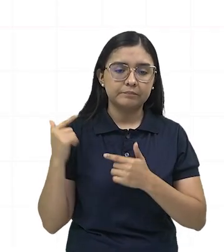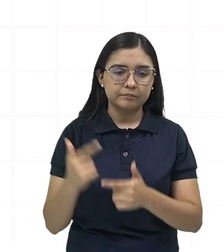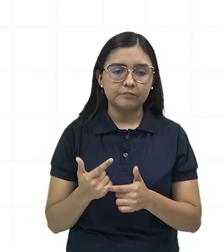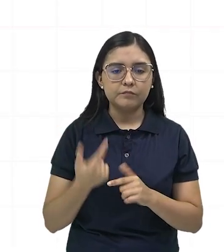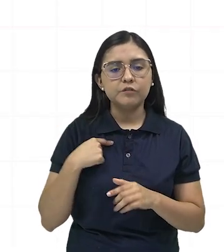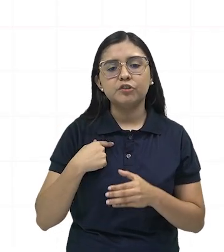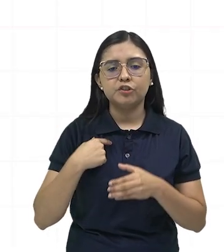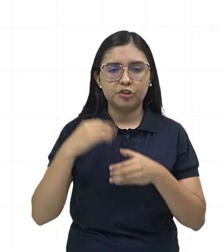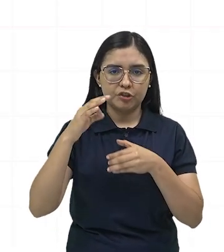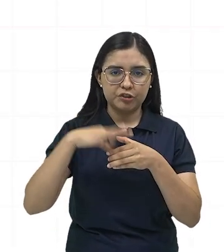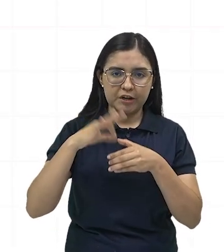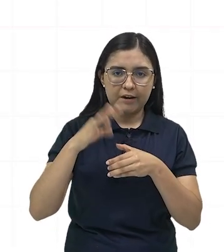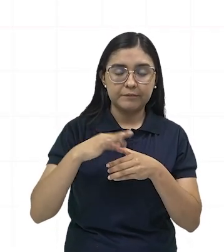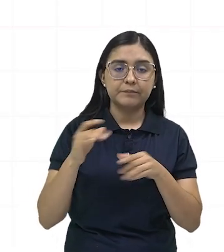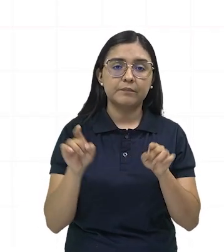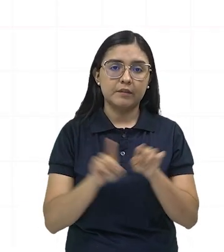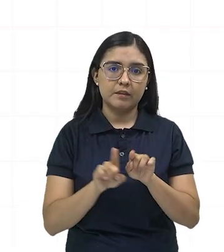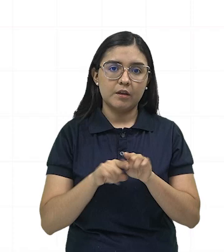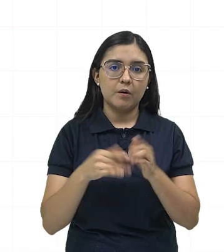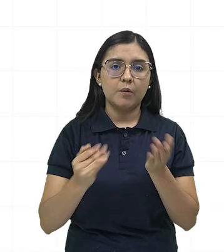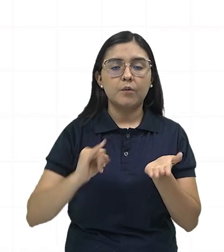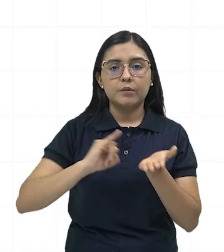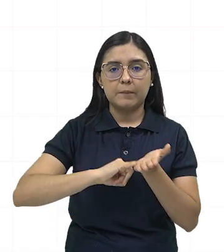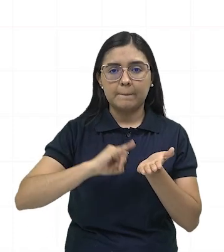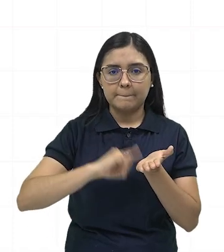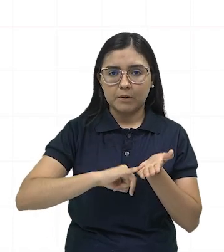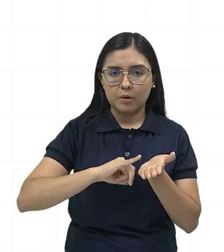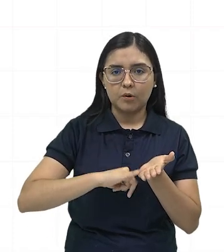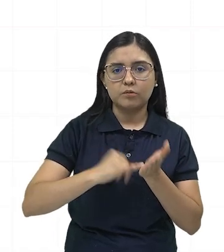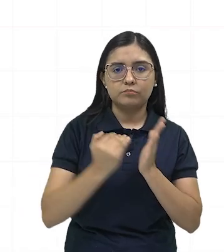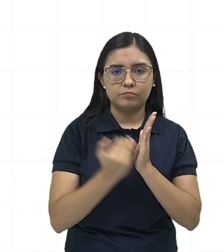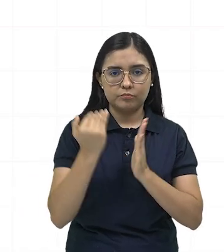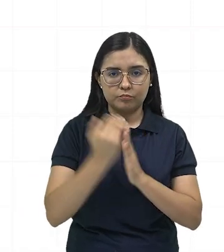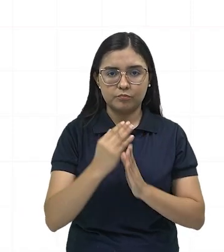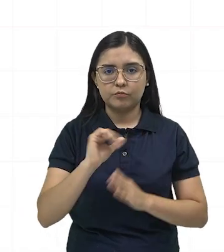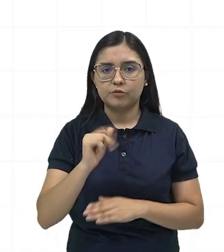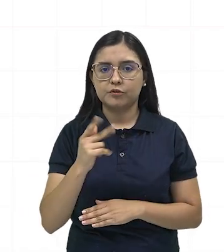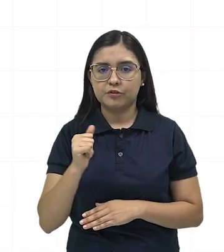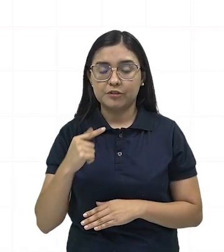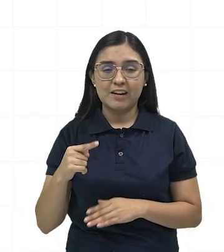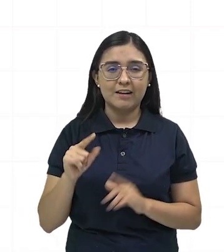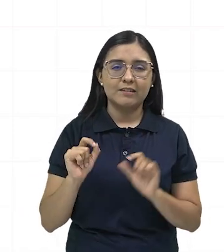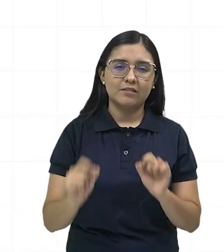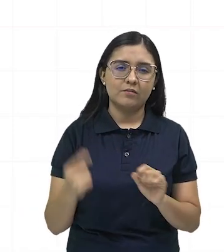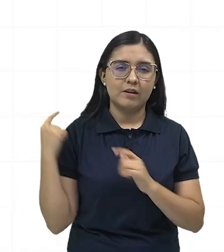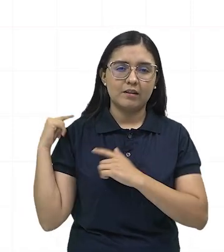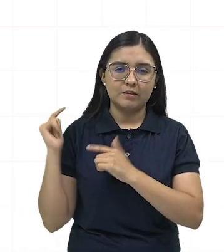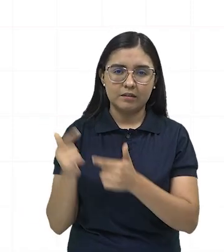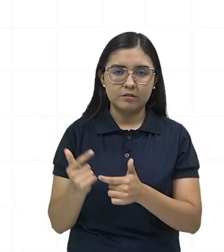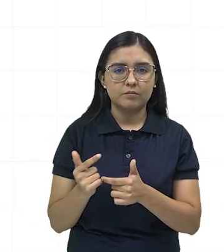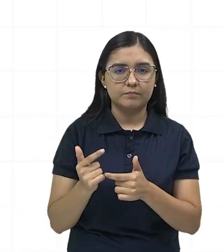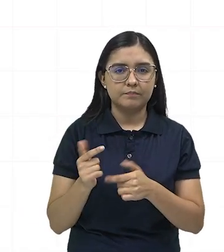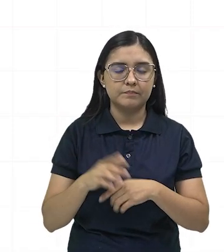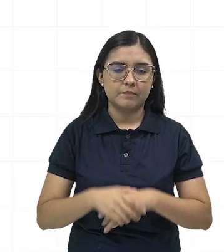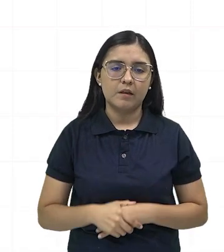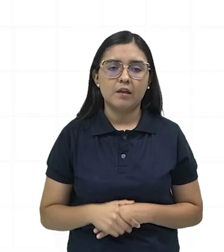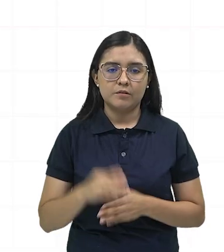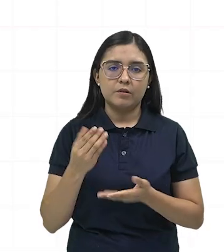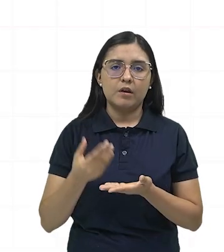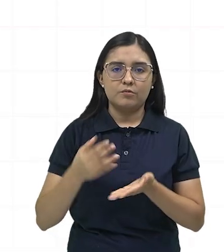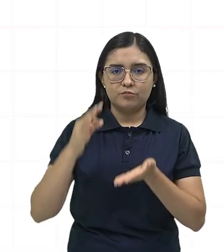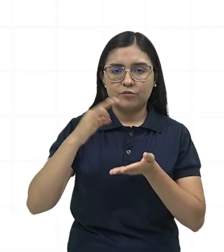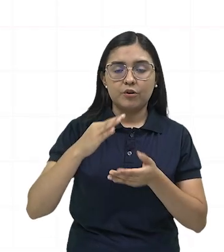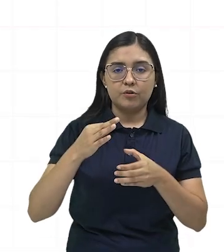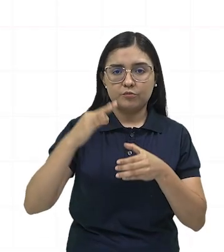E aí vai aumentar bastante os impostos no chá e tudo mais, e como era algo tradicional, se consumia muito, né?